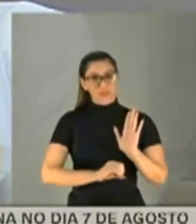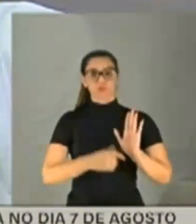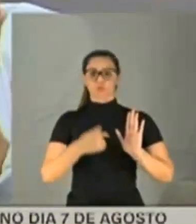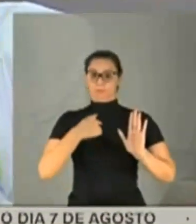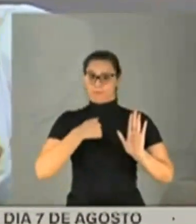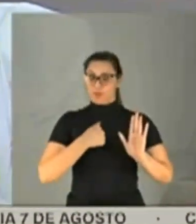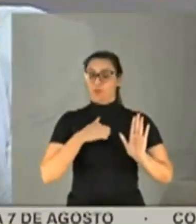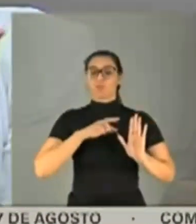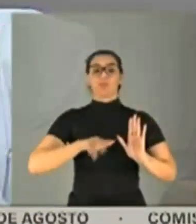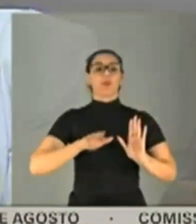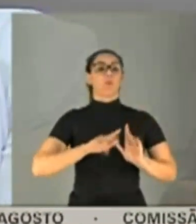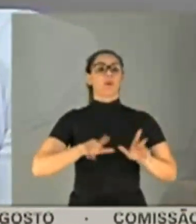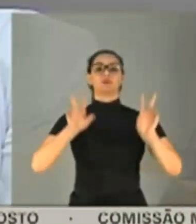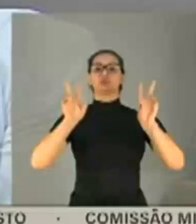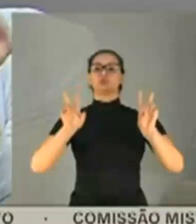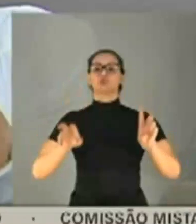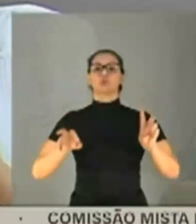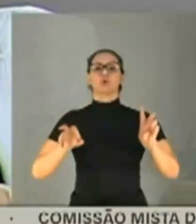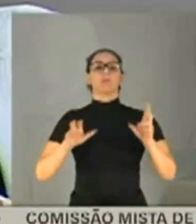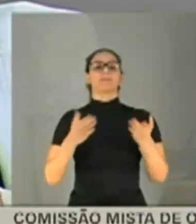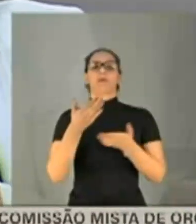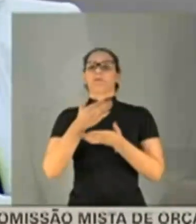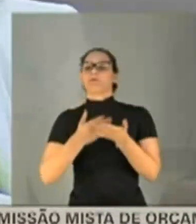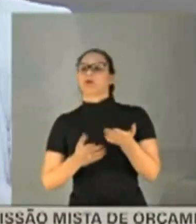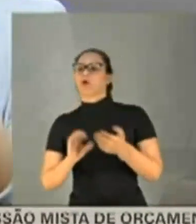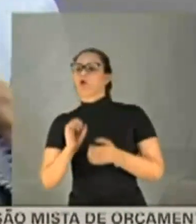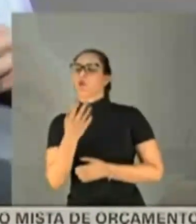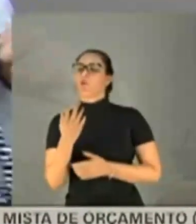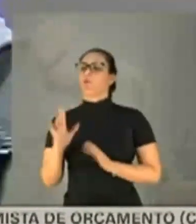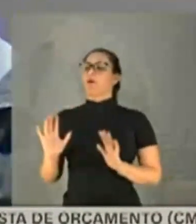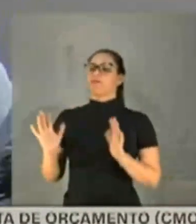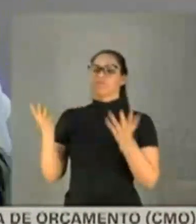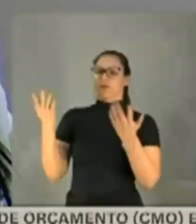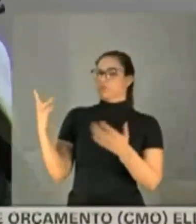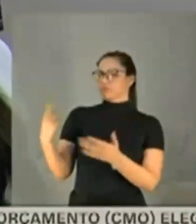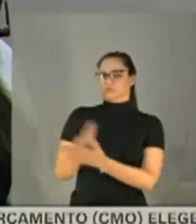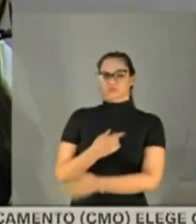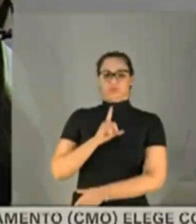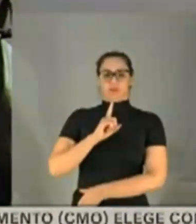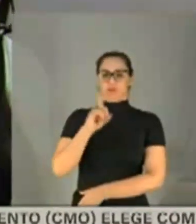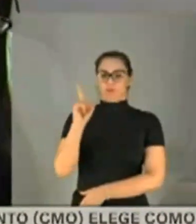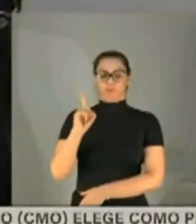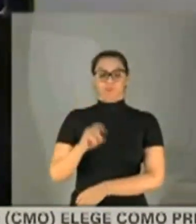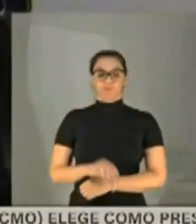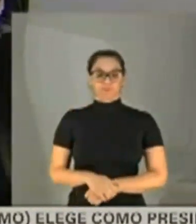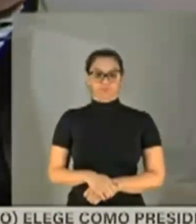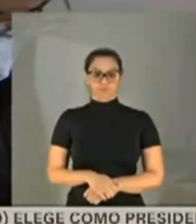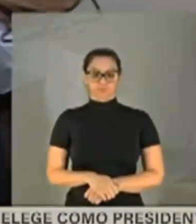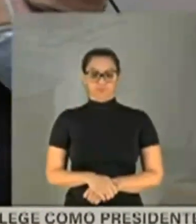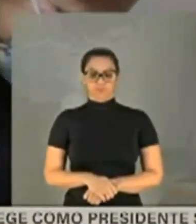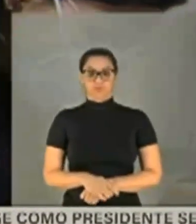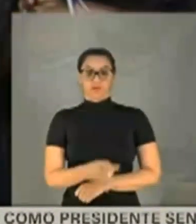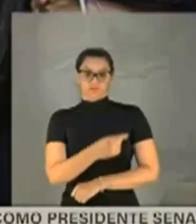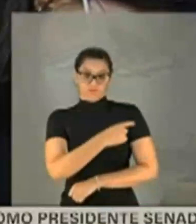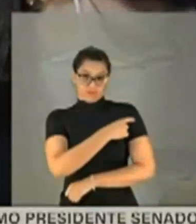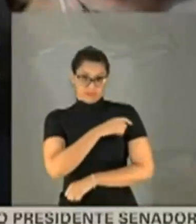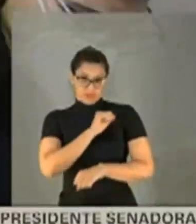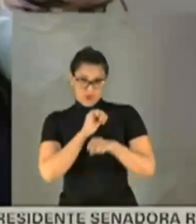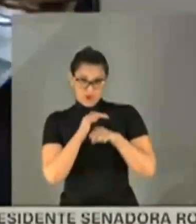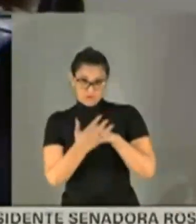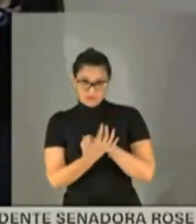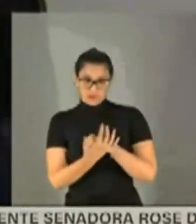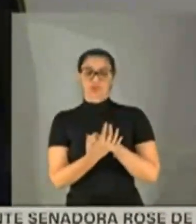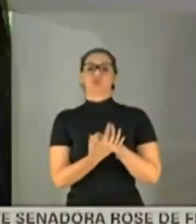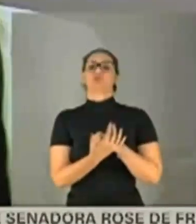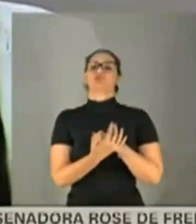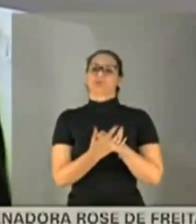ele não se trata desta parcela ou deste evento. Cabe ressaltar que para vacinas de Covid, você